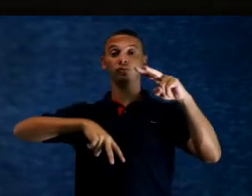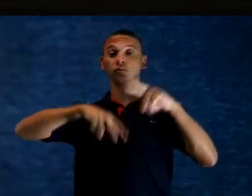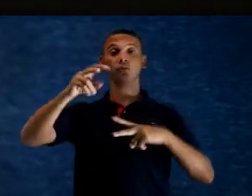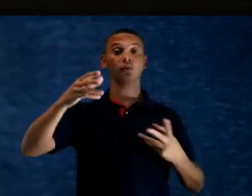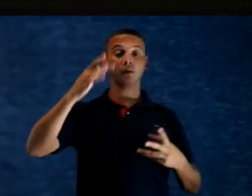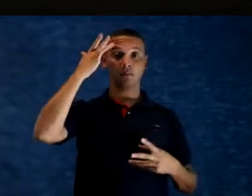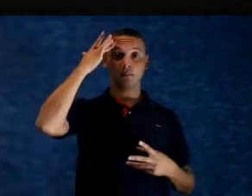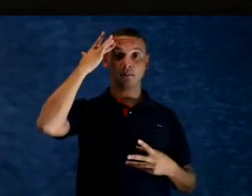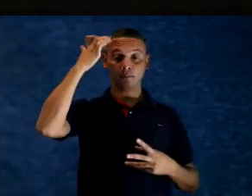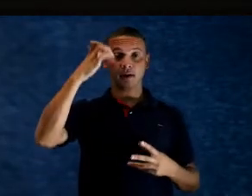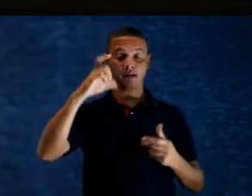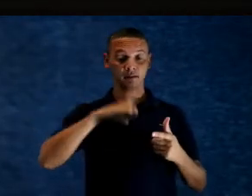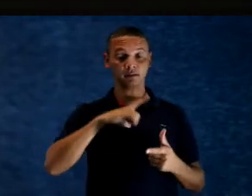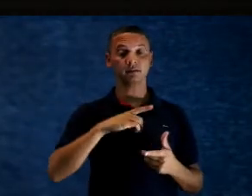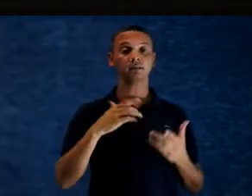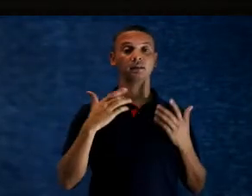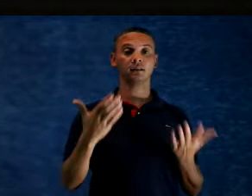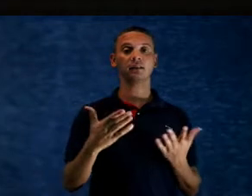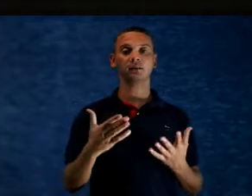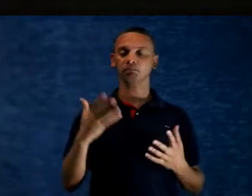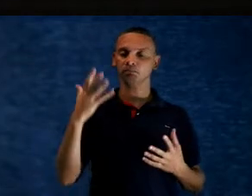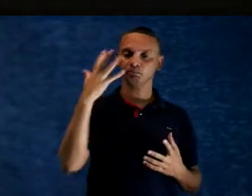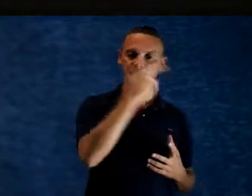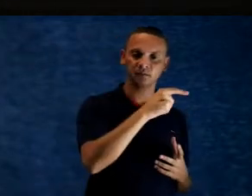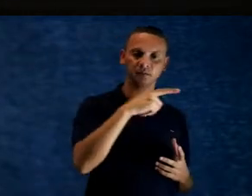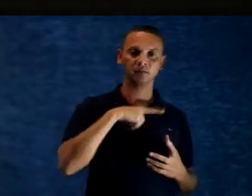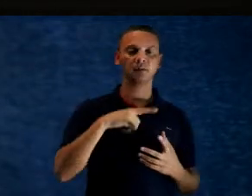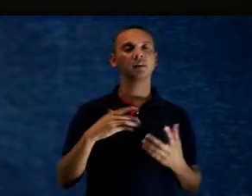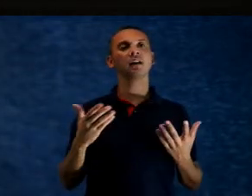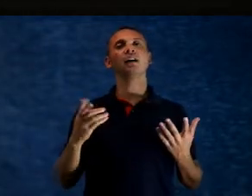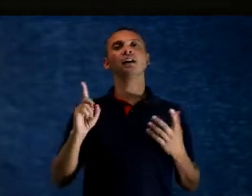a os grandes escritores,